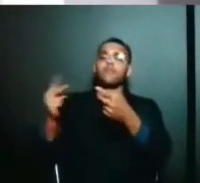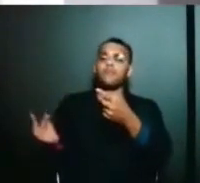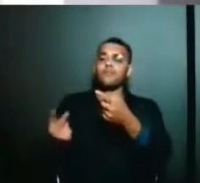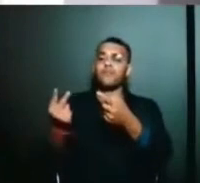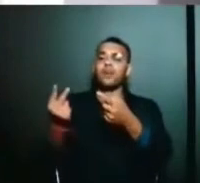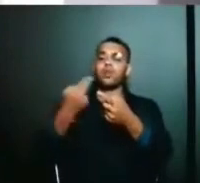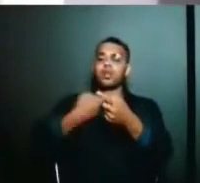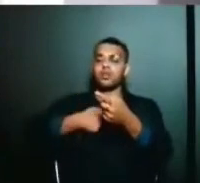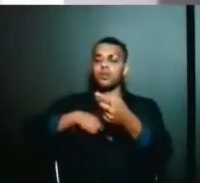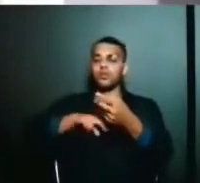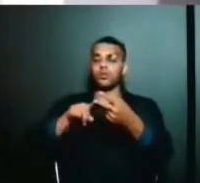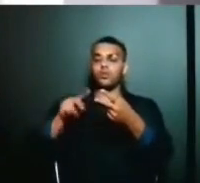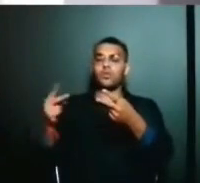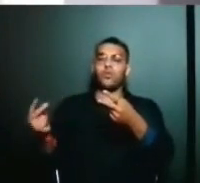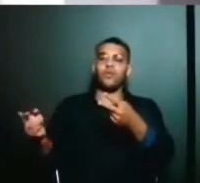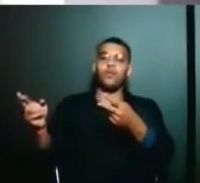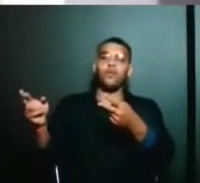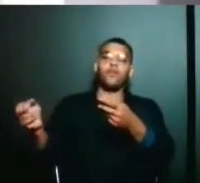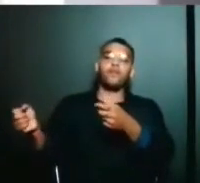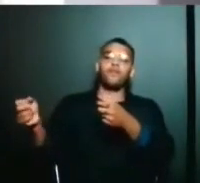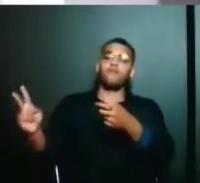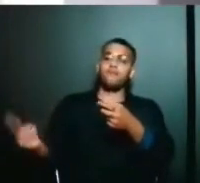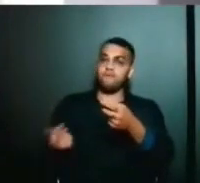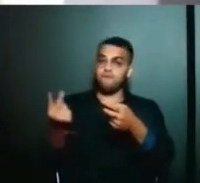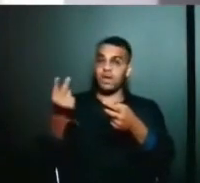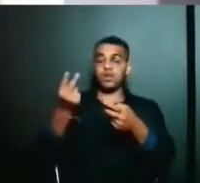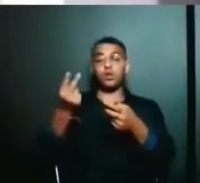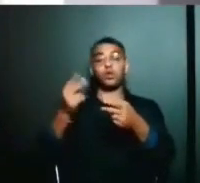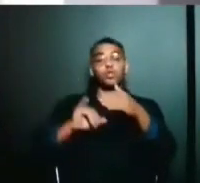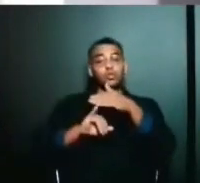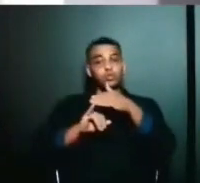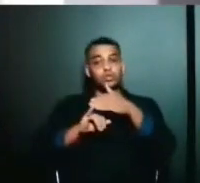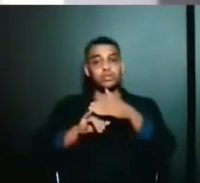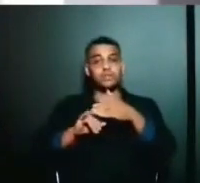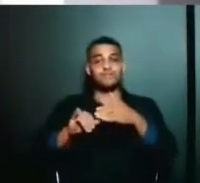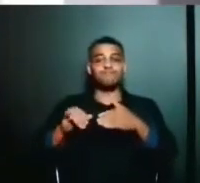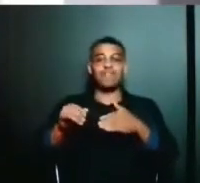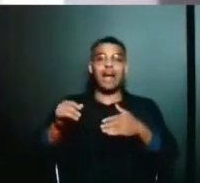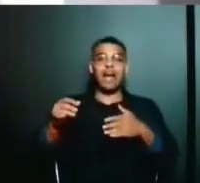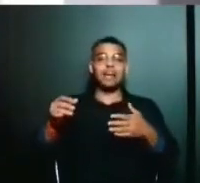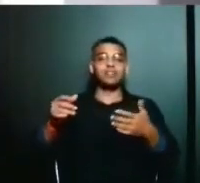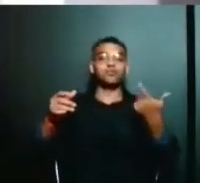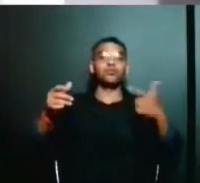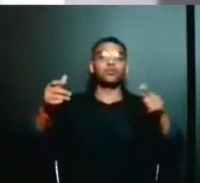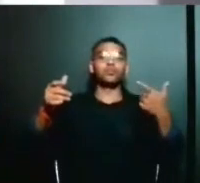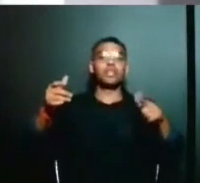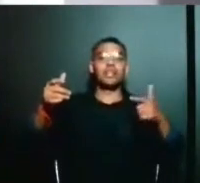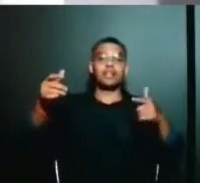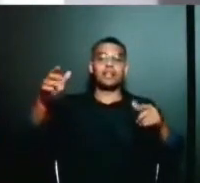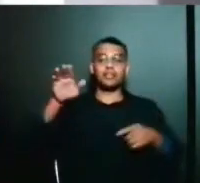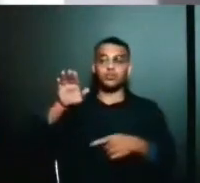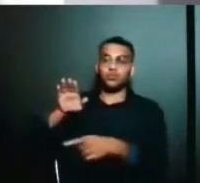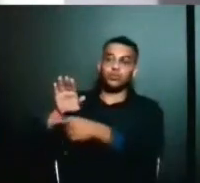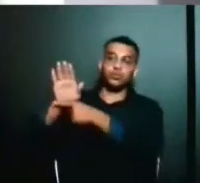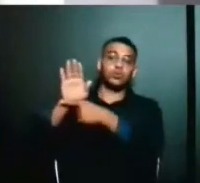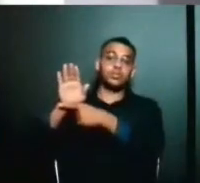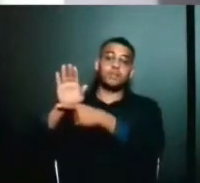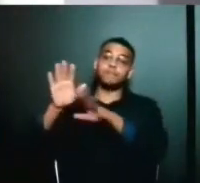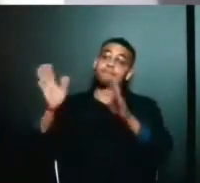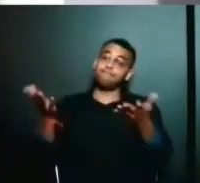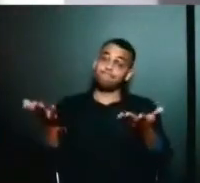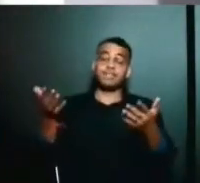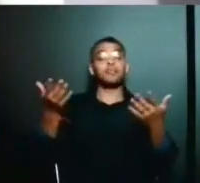preocupante que nós quebremos essa... É muito importante que nós quebremos essa espiral do silêncio e educar o que